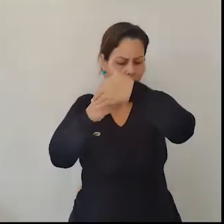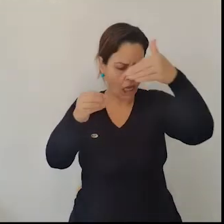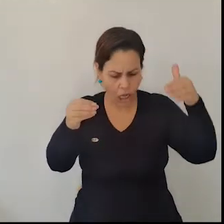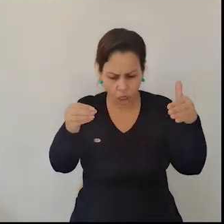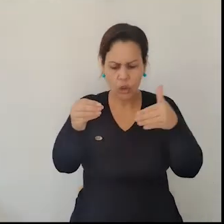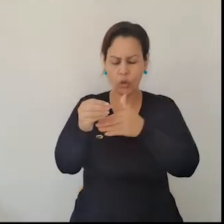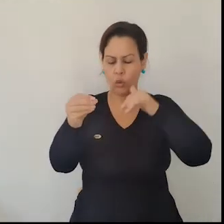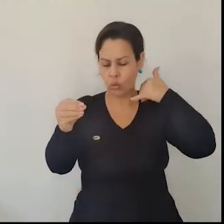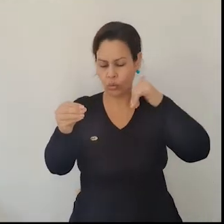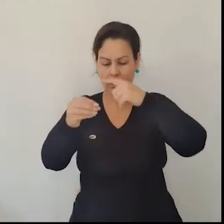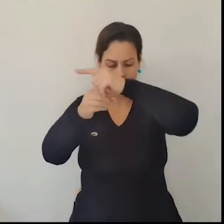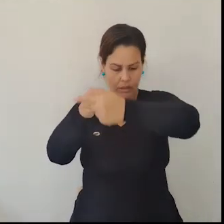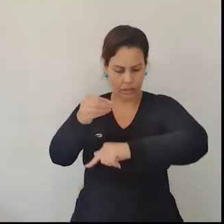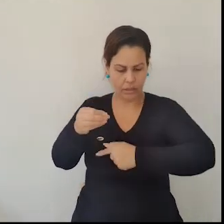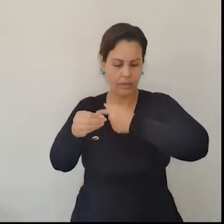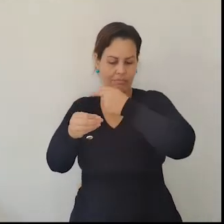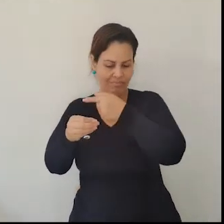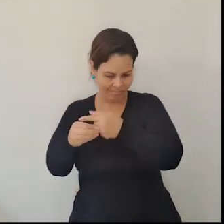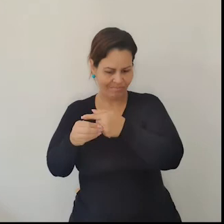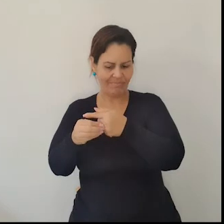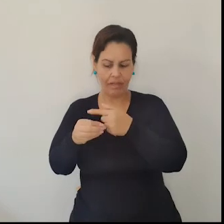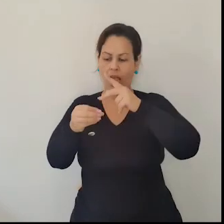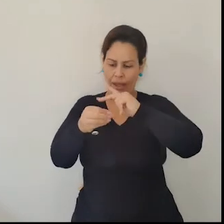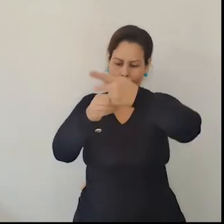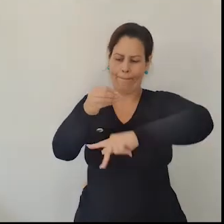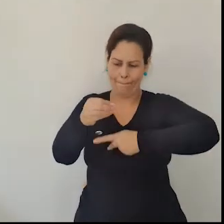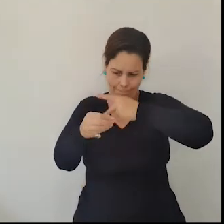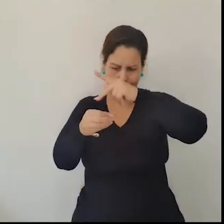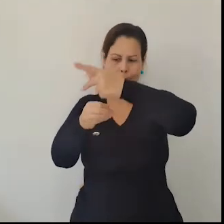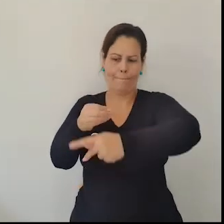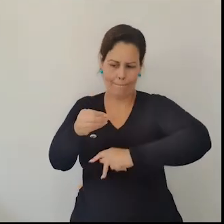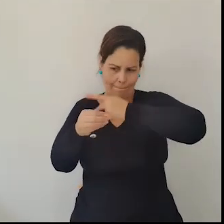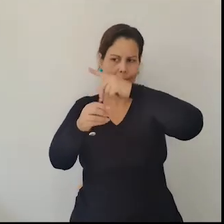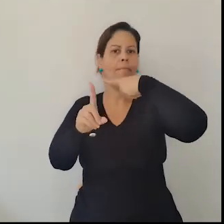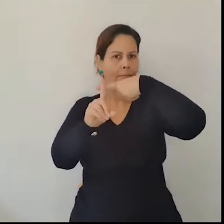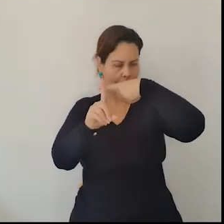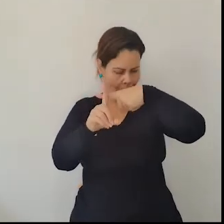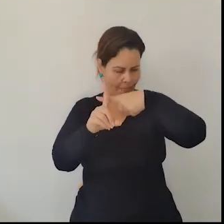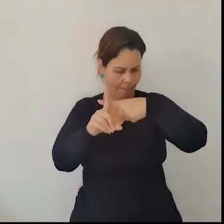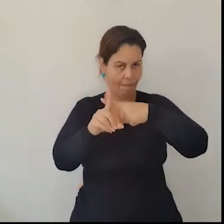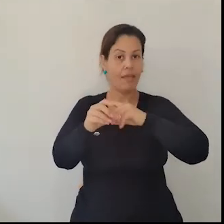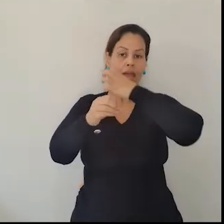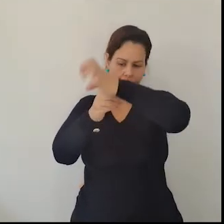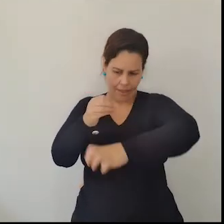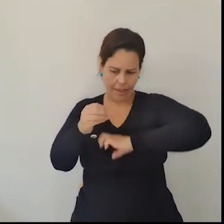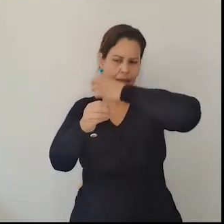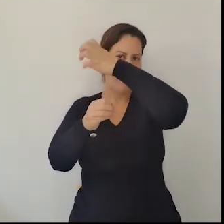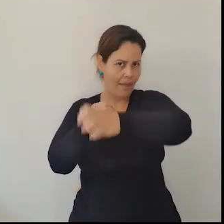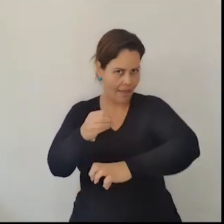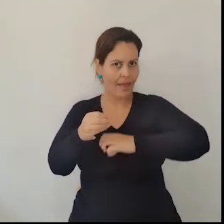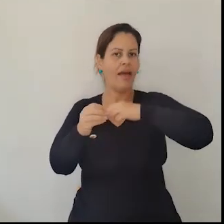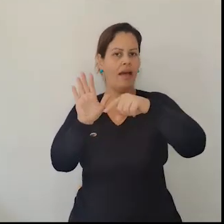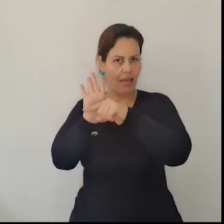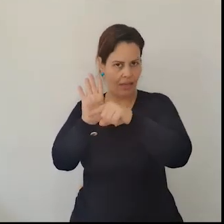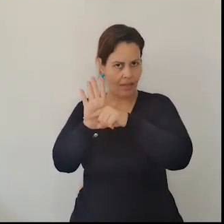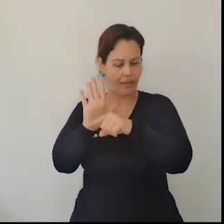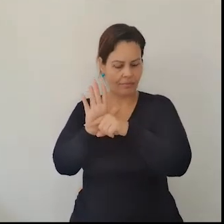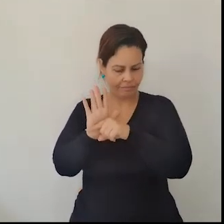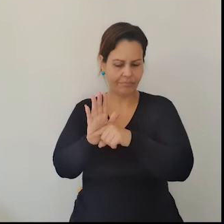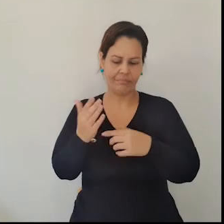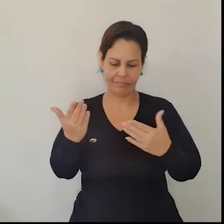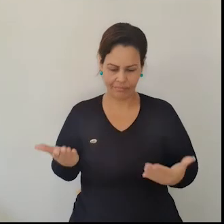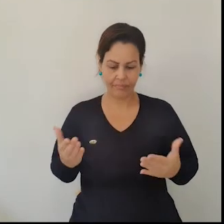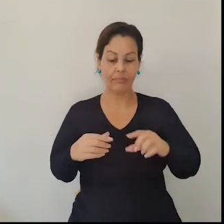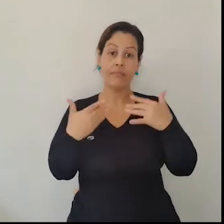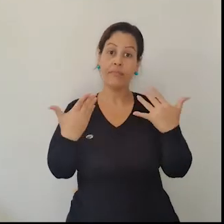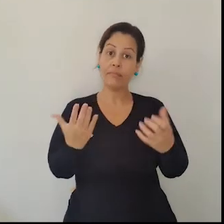elétrons estariam girando circularmente ao redor desse núcleo, numa região chamada eletrosfera. Surgem, assim,